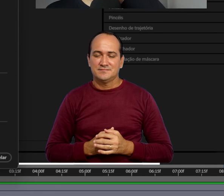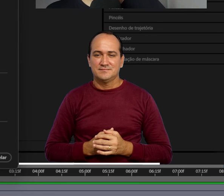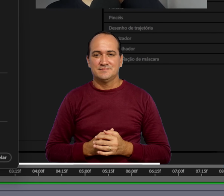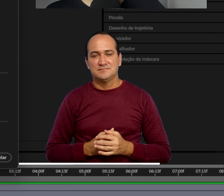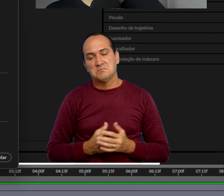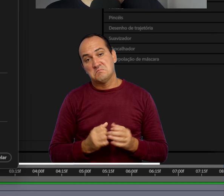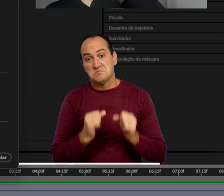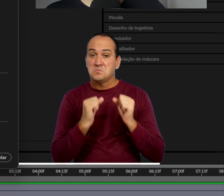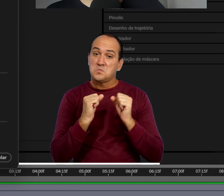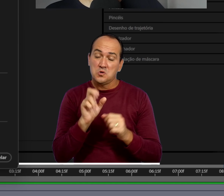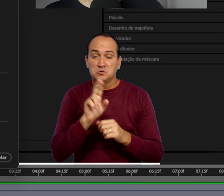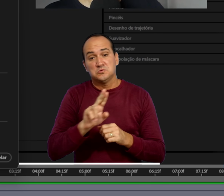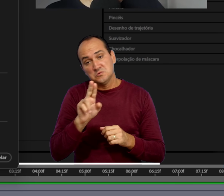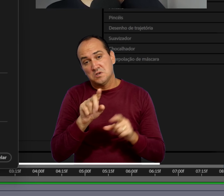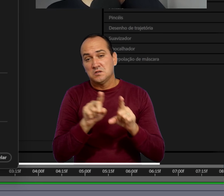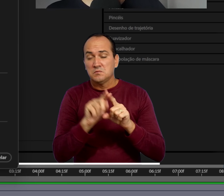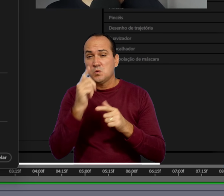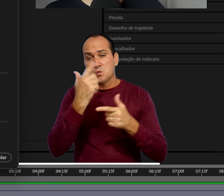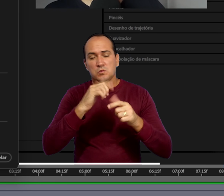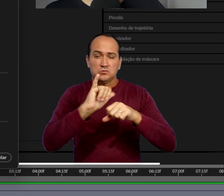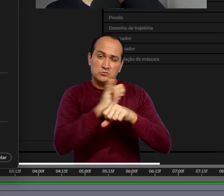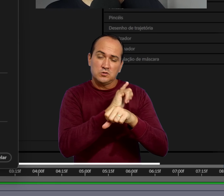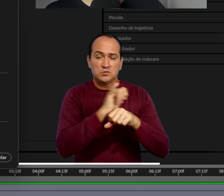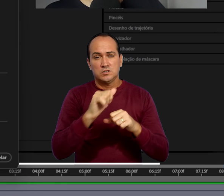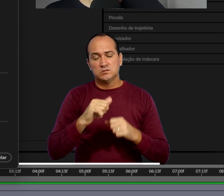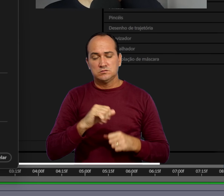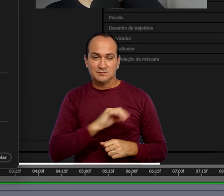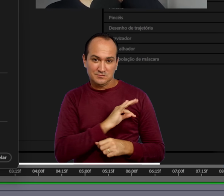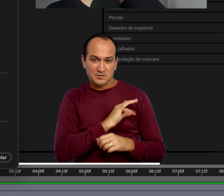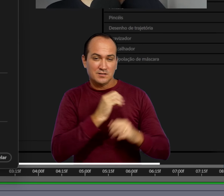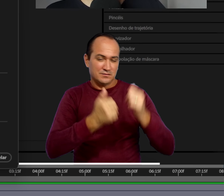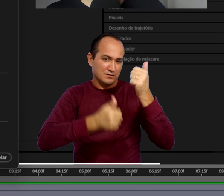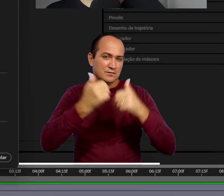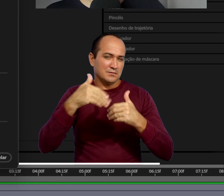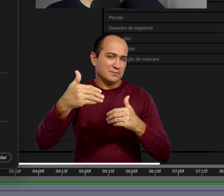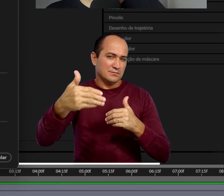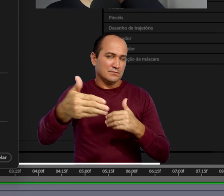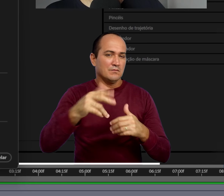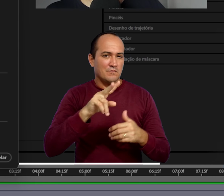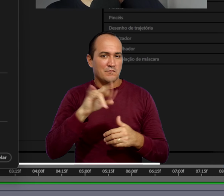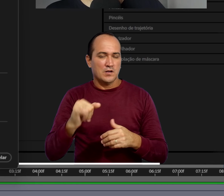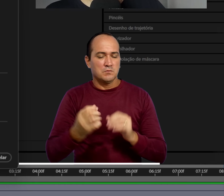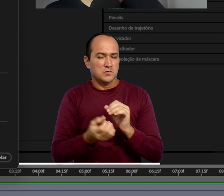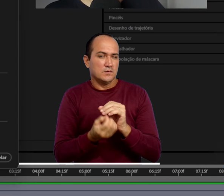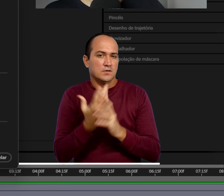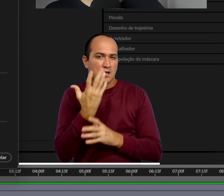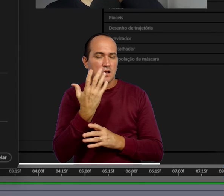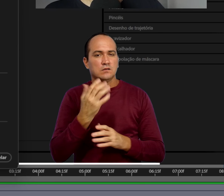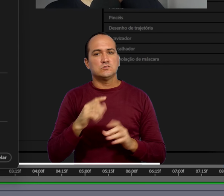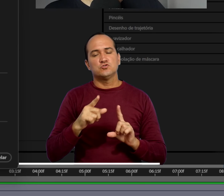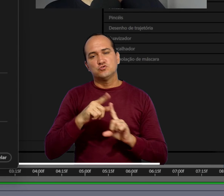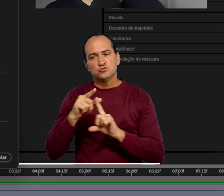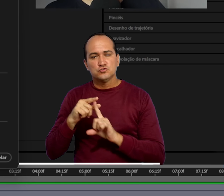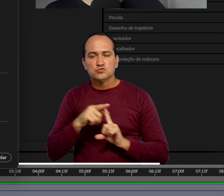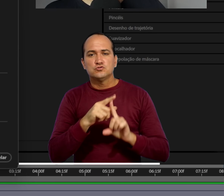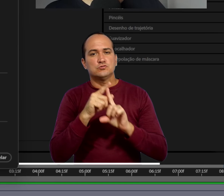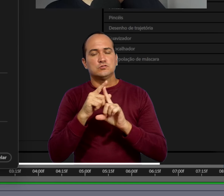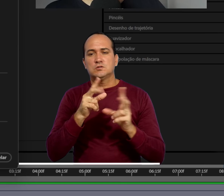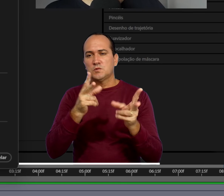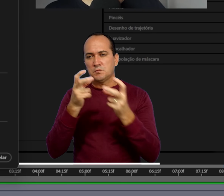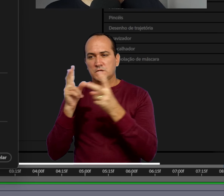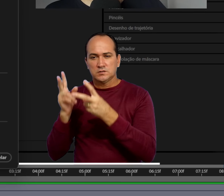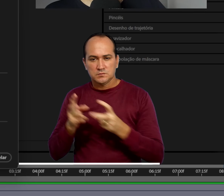alguma coisa desse tipo. Ou poderia utilizar também mais outras estratégias, outras técnicas que a gente vai ver ali mais à frente para criar esse